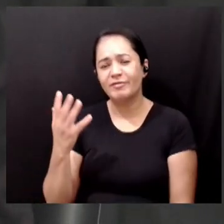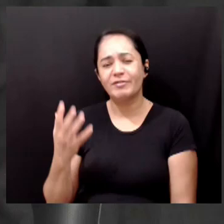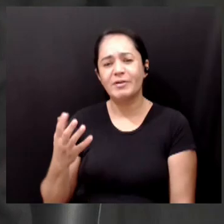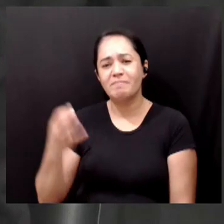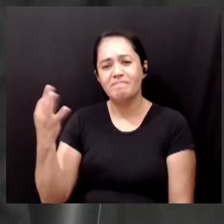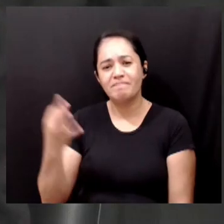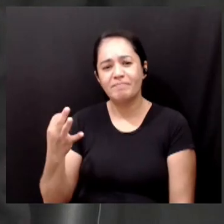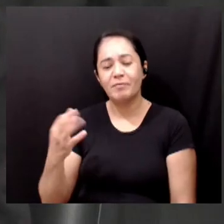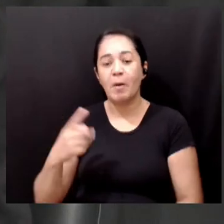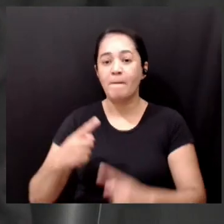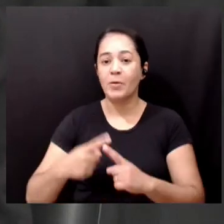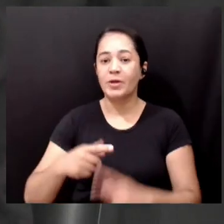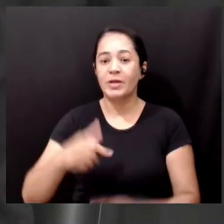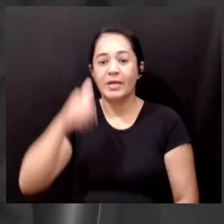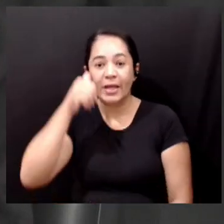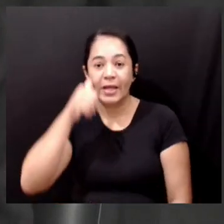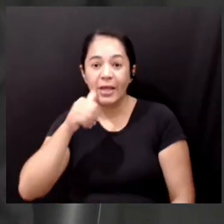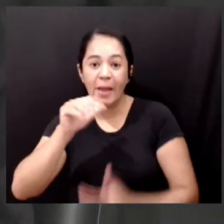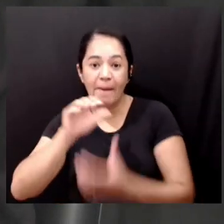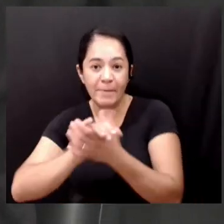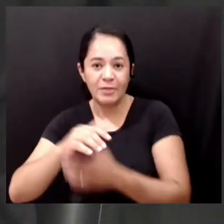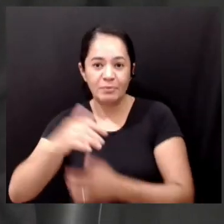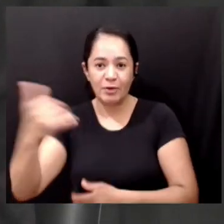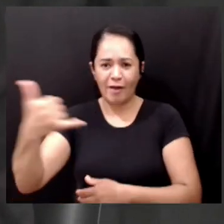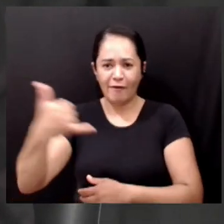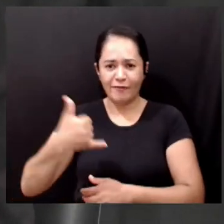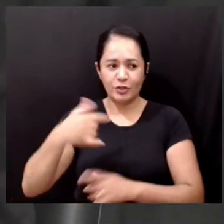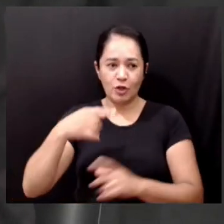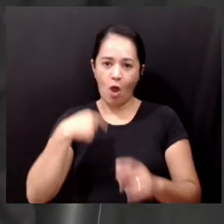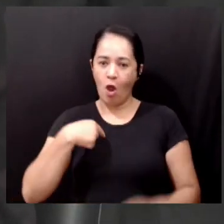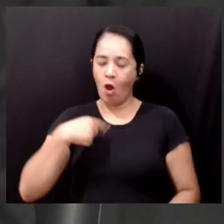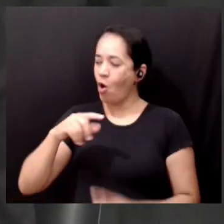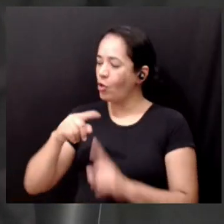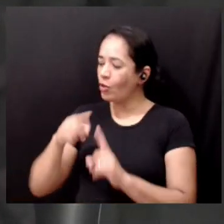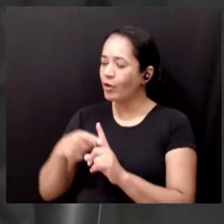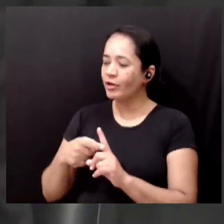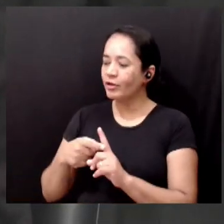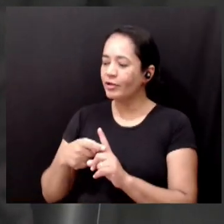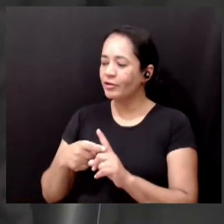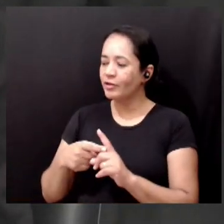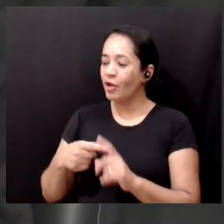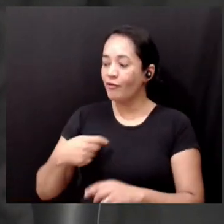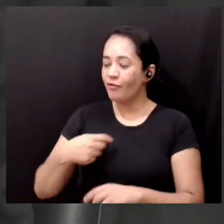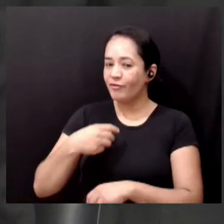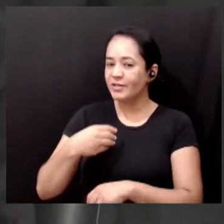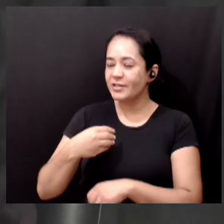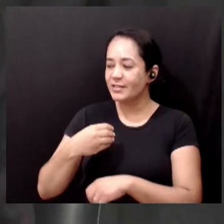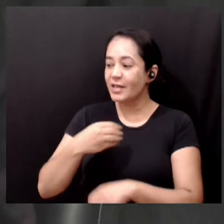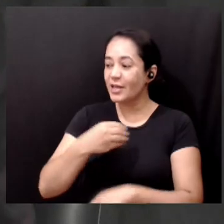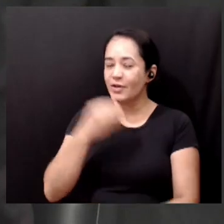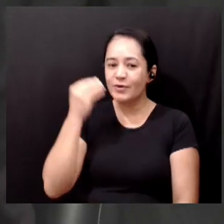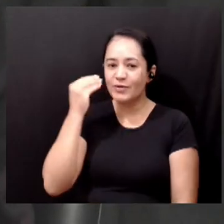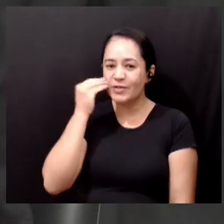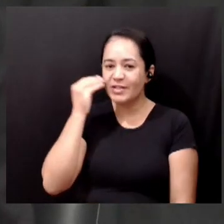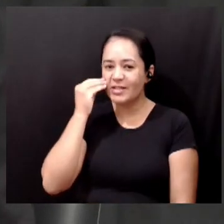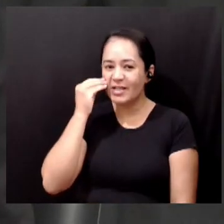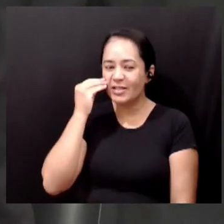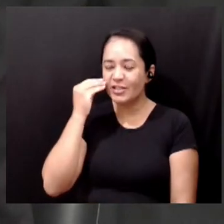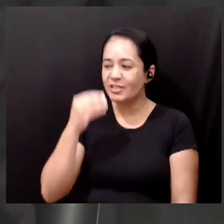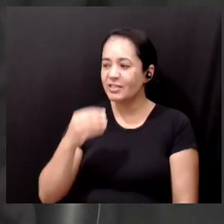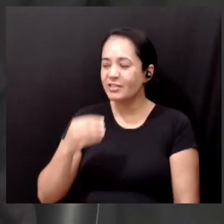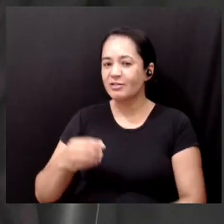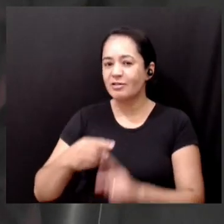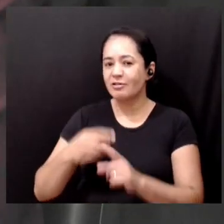grávida, ela falou assim pra mim: eu vou fazer um teste pra saber o sexo, pra poder fazer um enxoval, pra montar Sim.